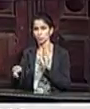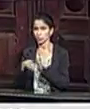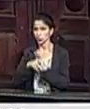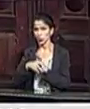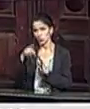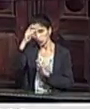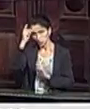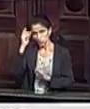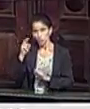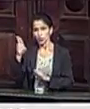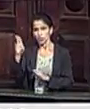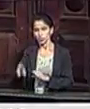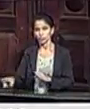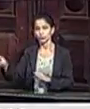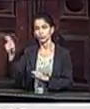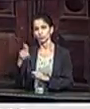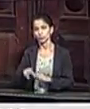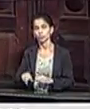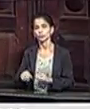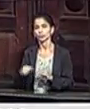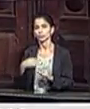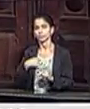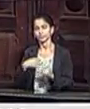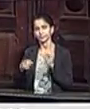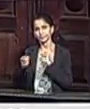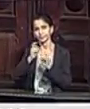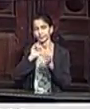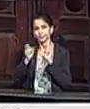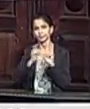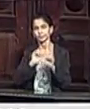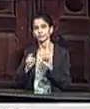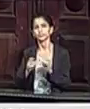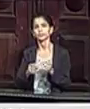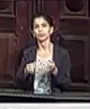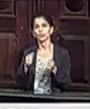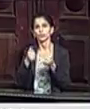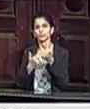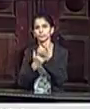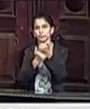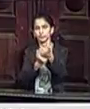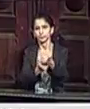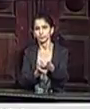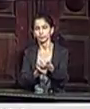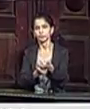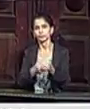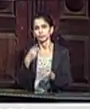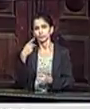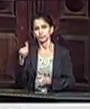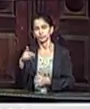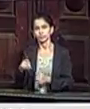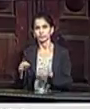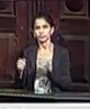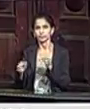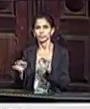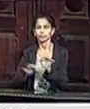consumidor, eu estou aqui discutindo em apoio ao seu